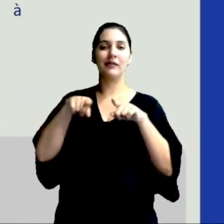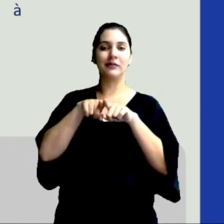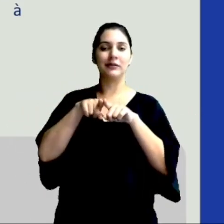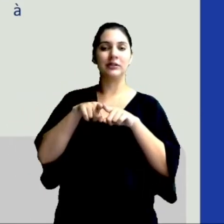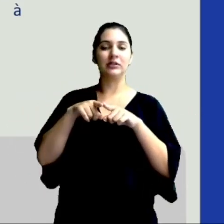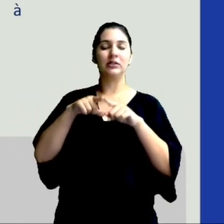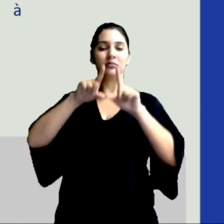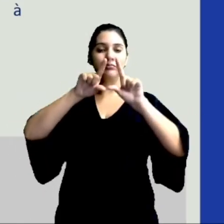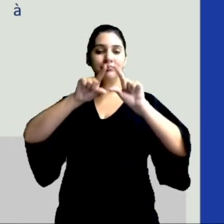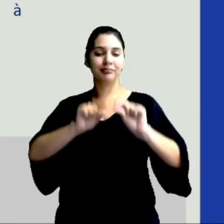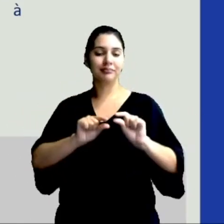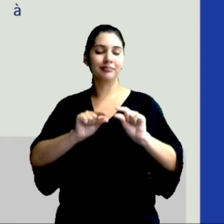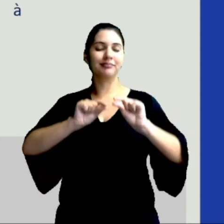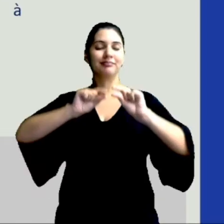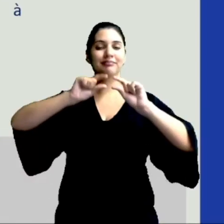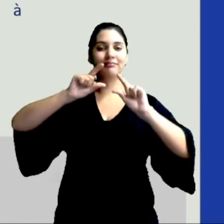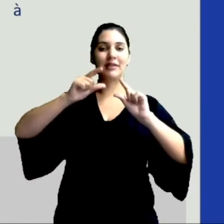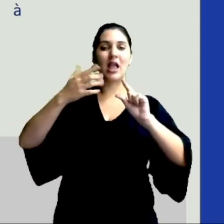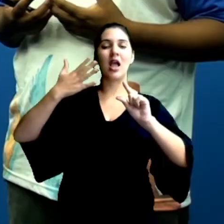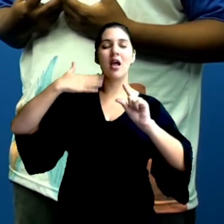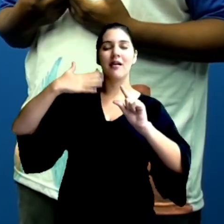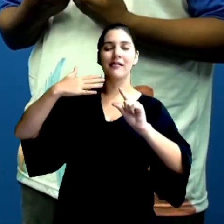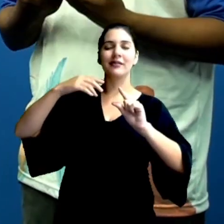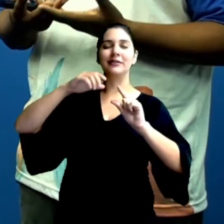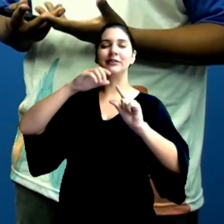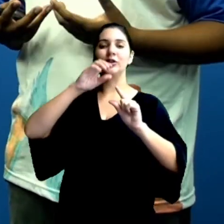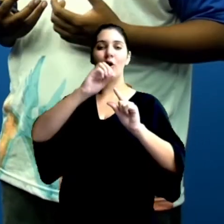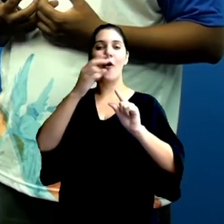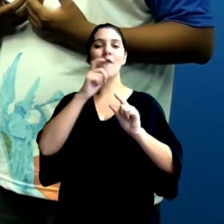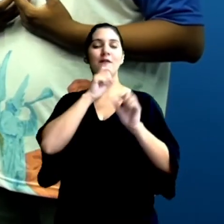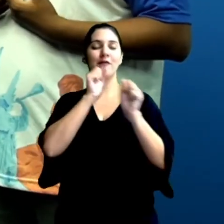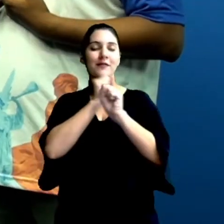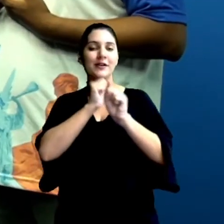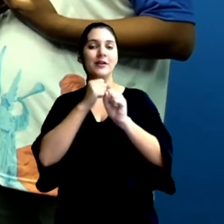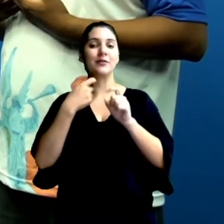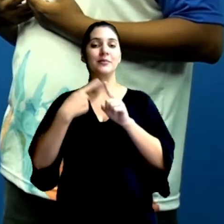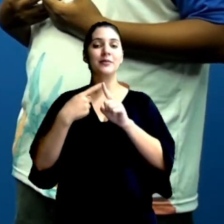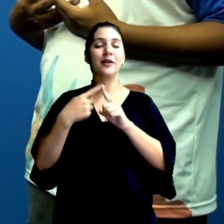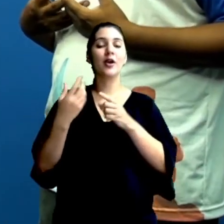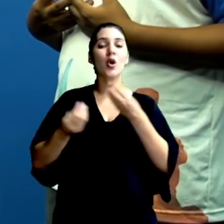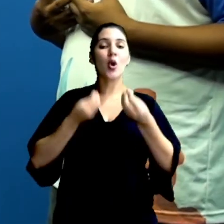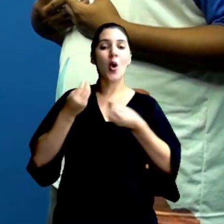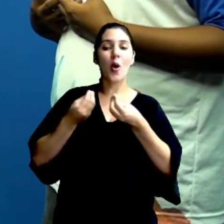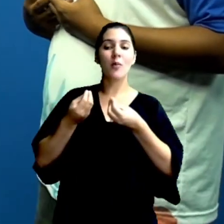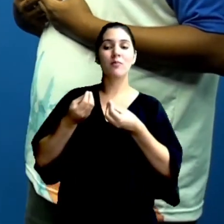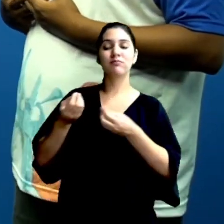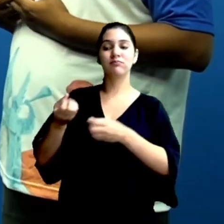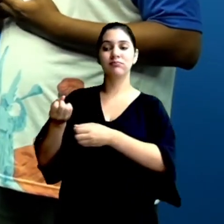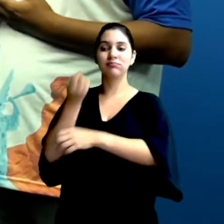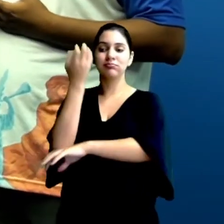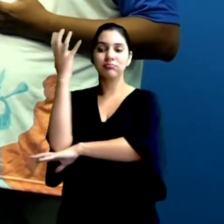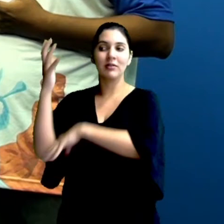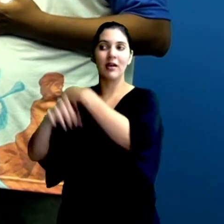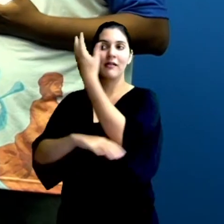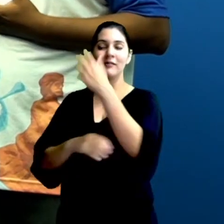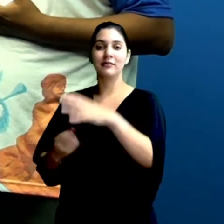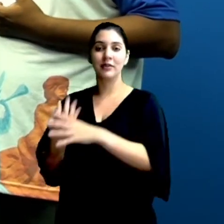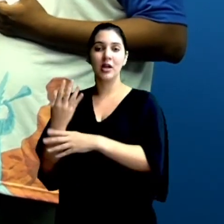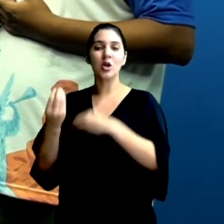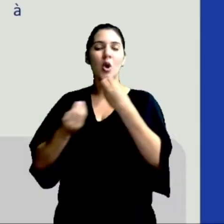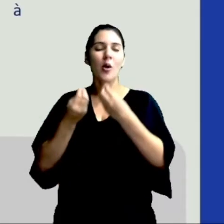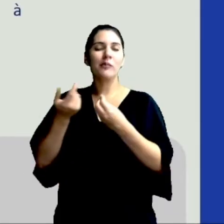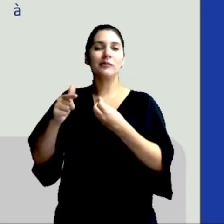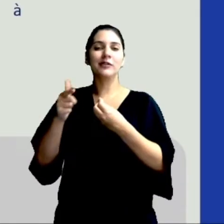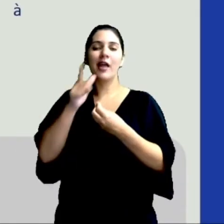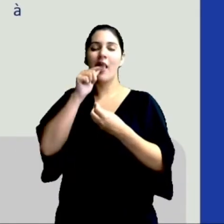de chuvas, como é que vai plantar, né? Como é que vai criar, né, que se não tem água para o gado beber? Então, assim, naquela região onde a gente vai